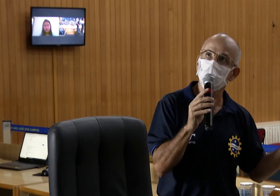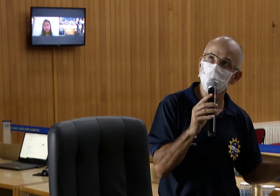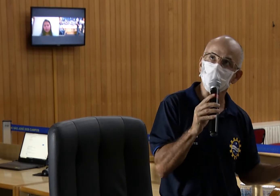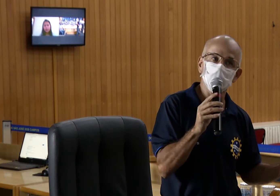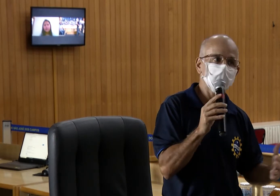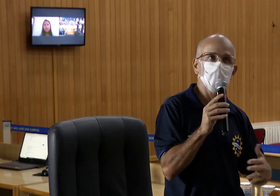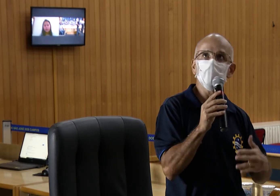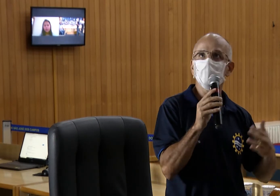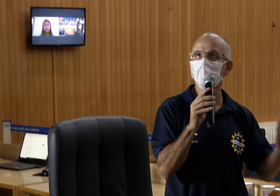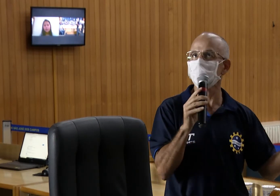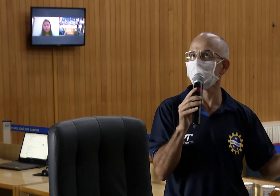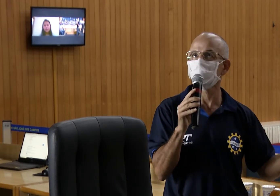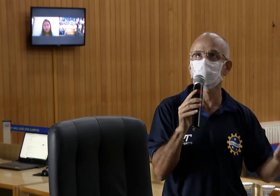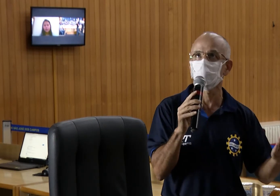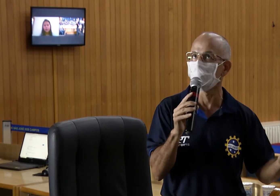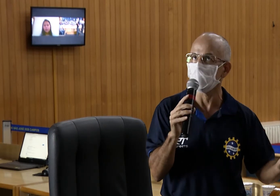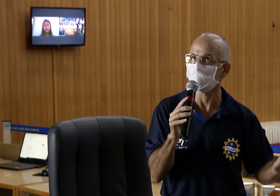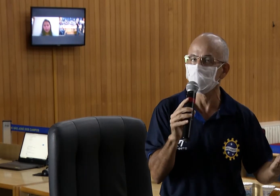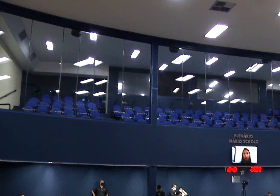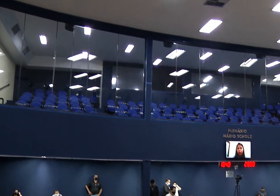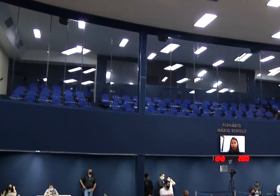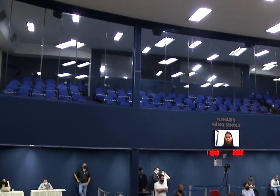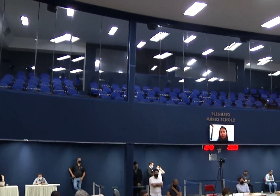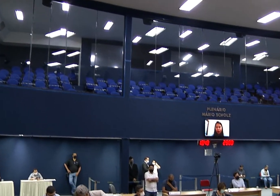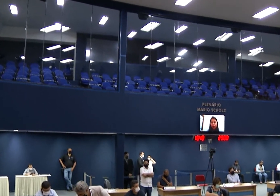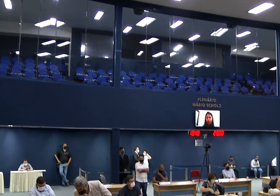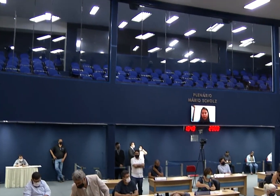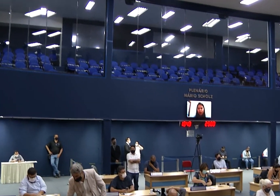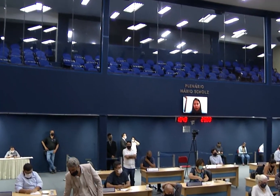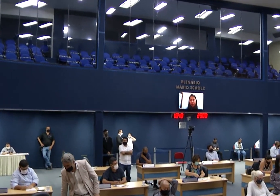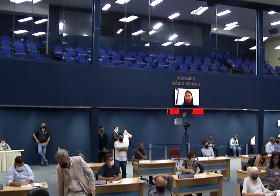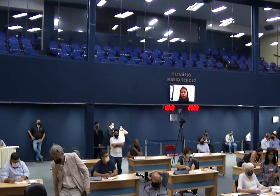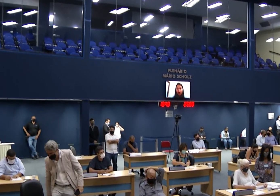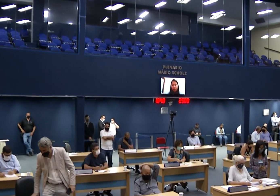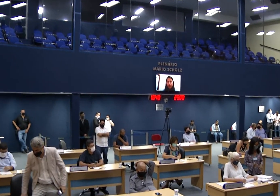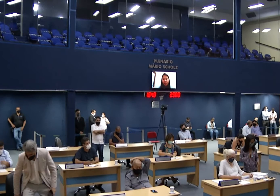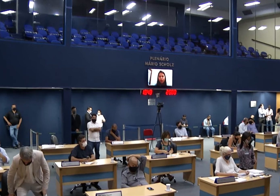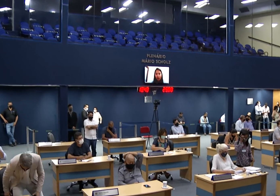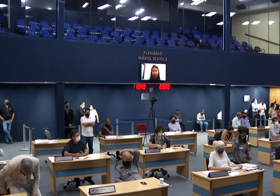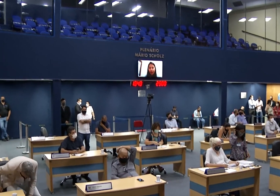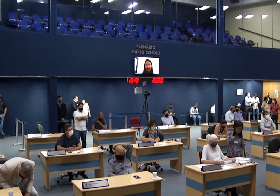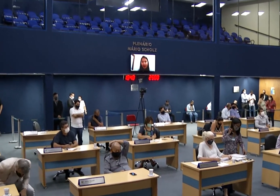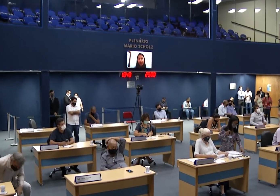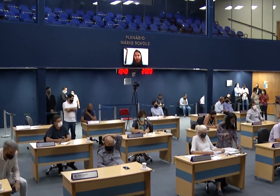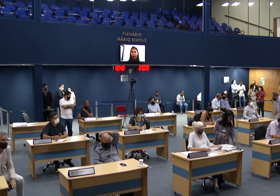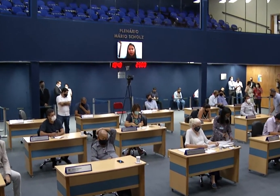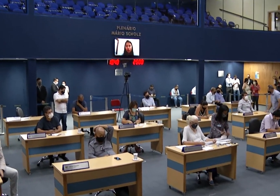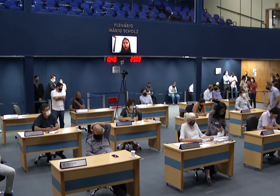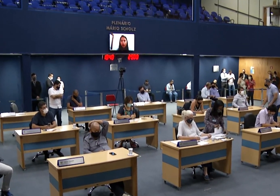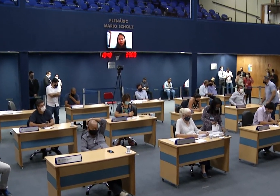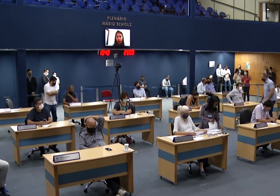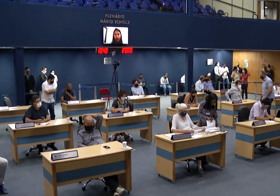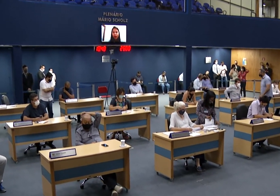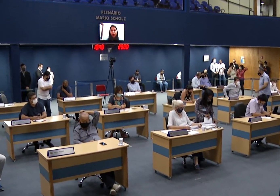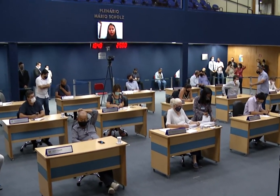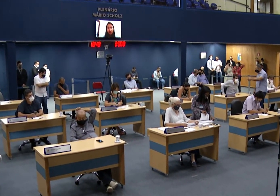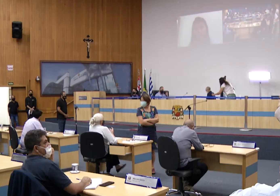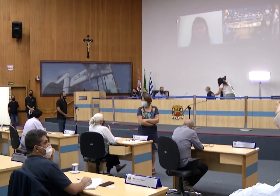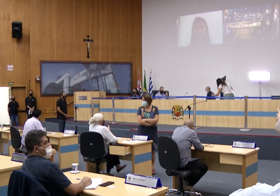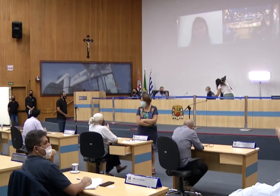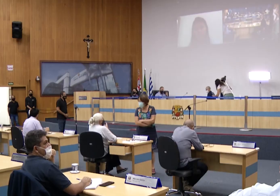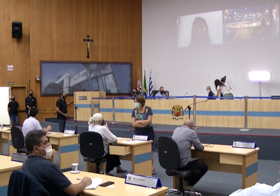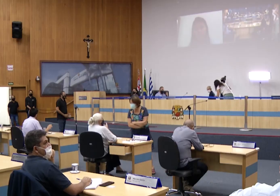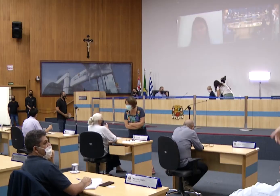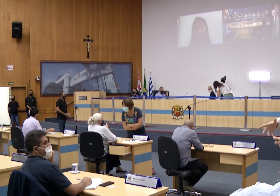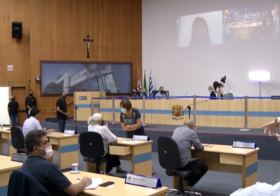A intenção é estreitar os laços com a empresa para que os parlamentares mantenham um canal direto no qual podem apresentar demandas